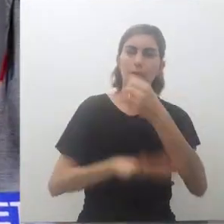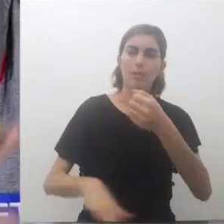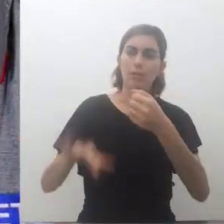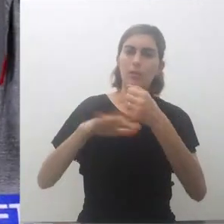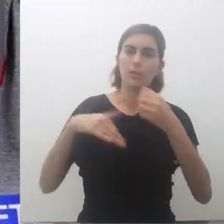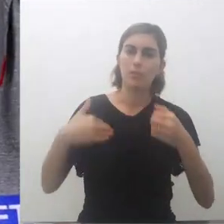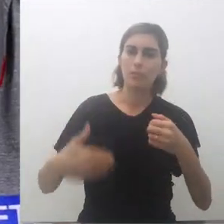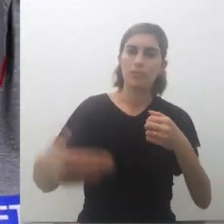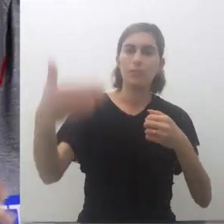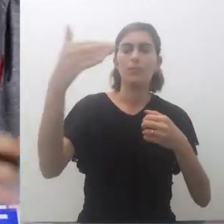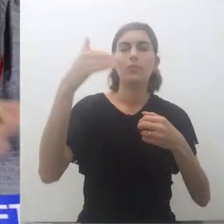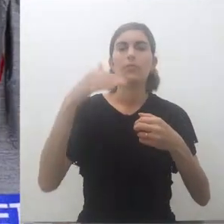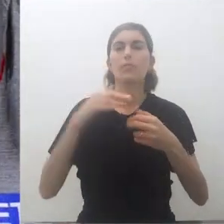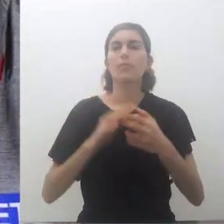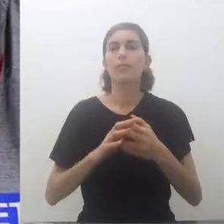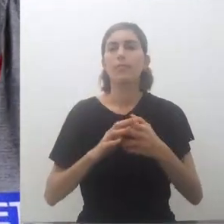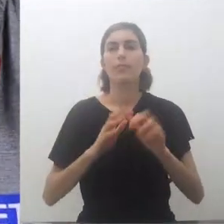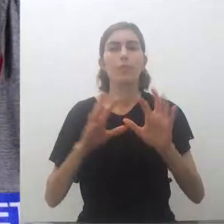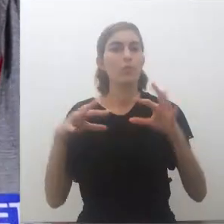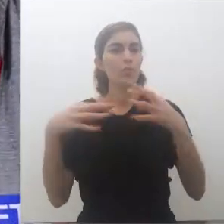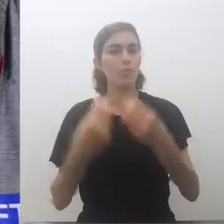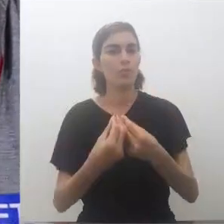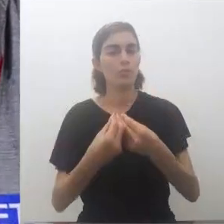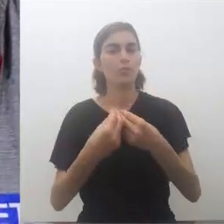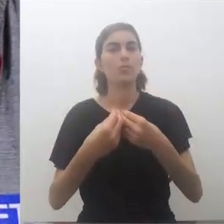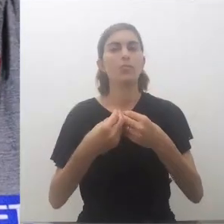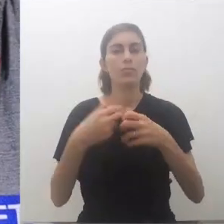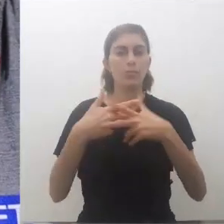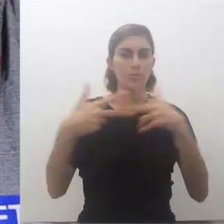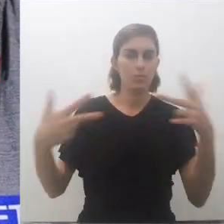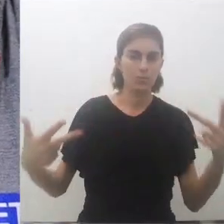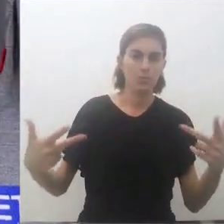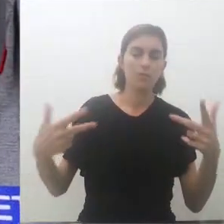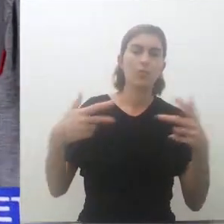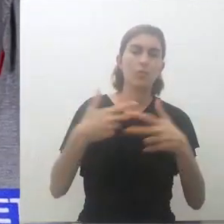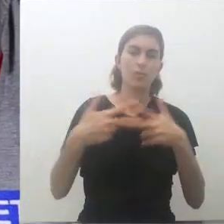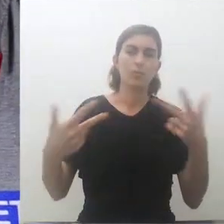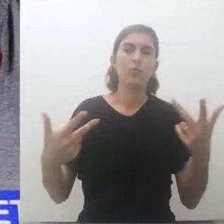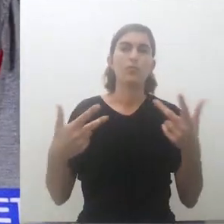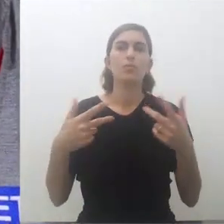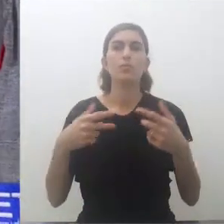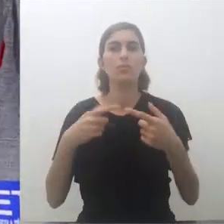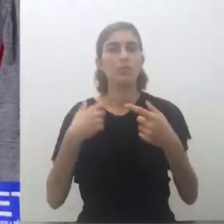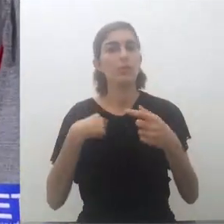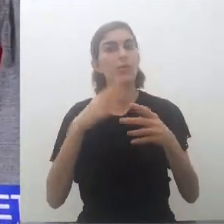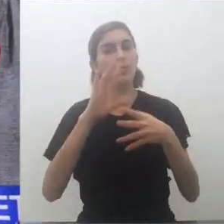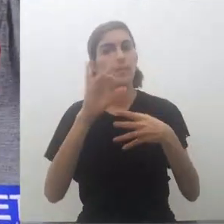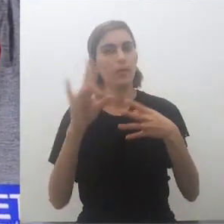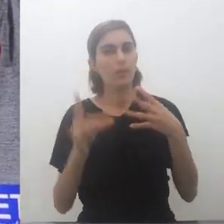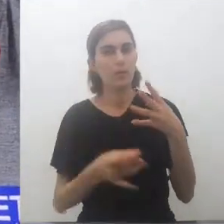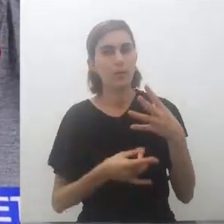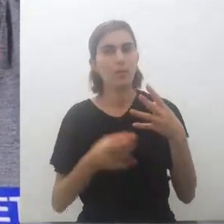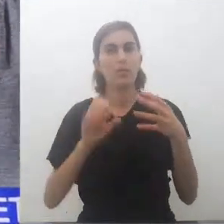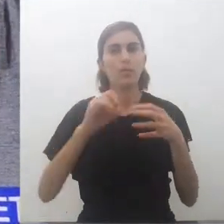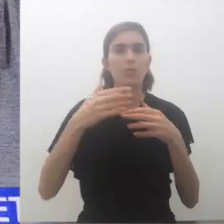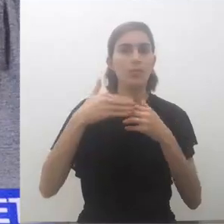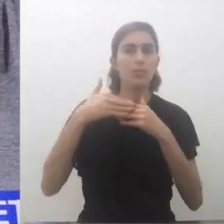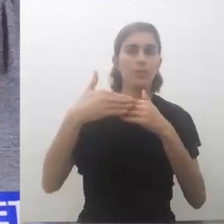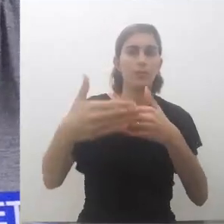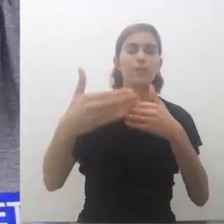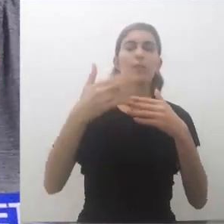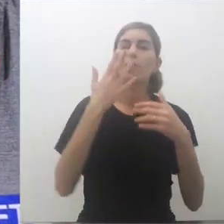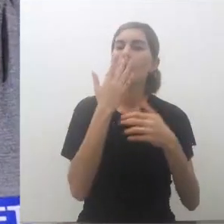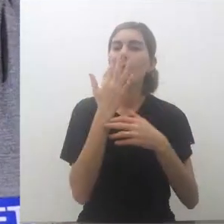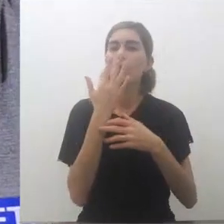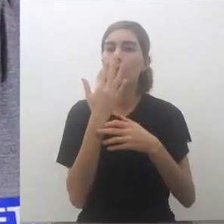dimensão do objeto, que o objeto irá ocupar no espaço. Detalhar ou, em seguida, colorir